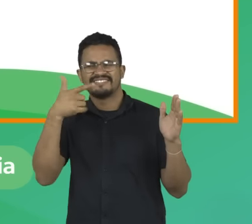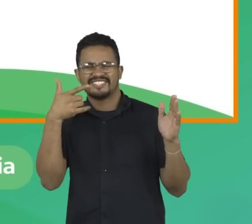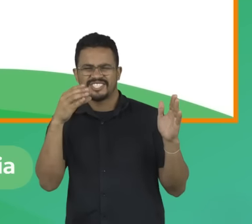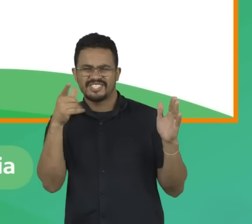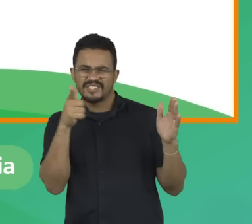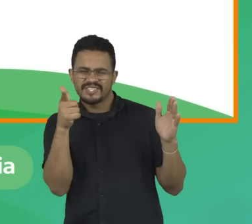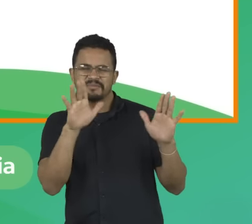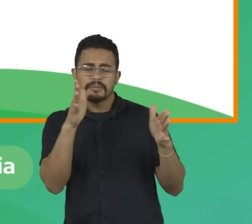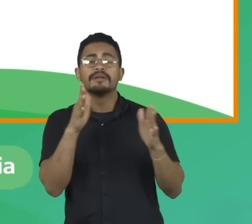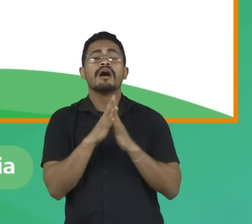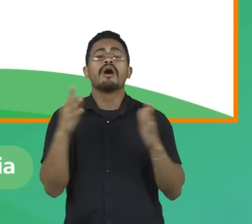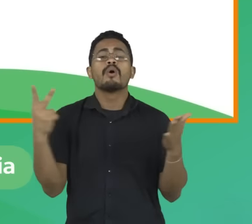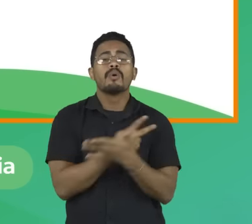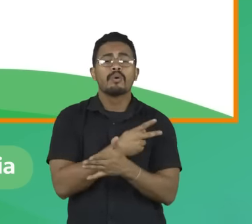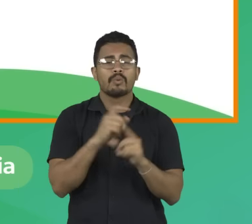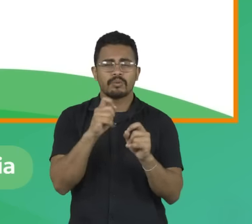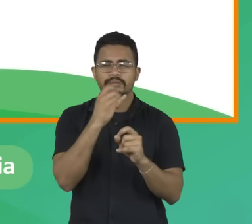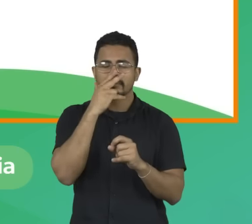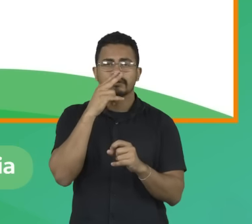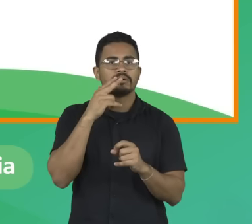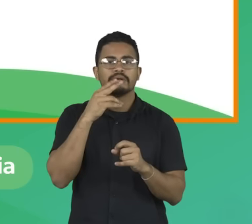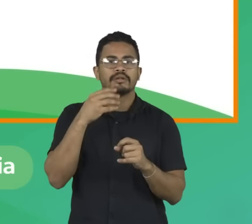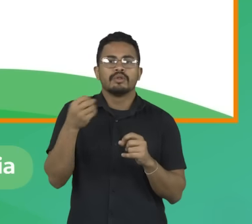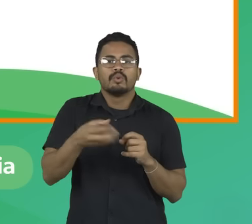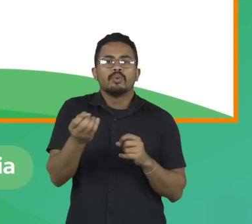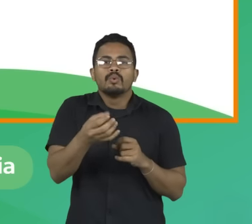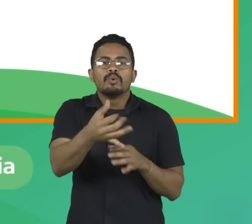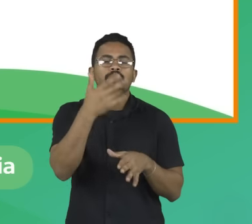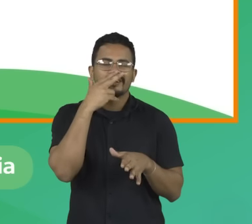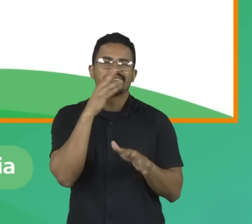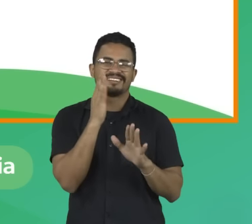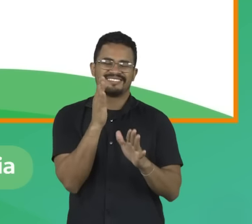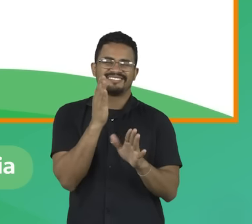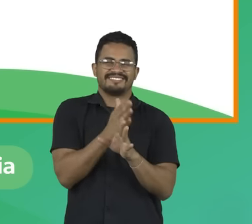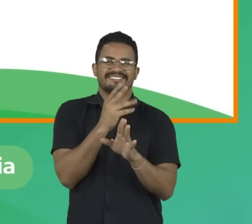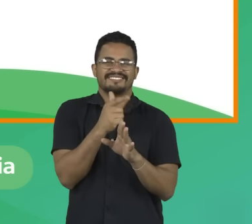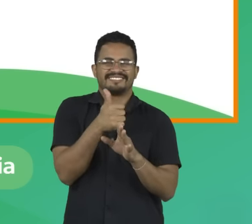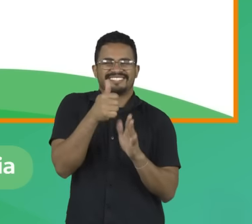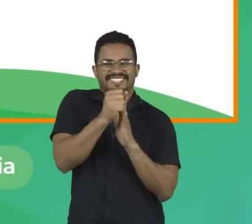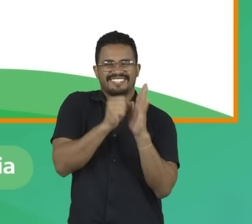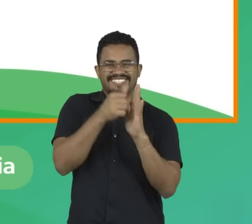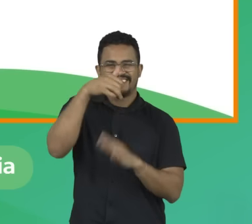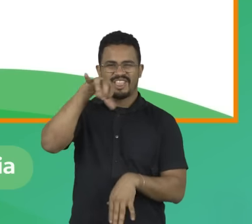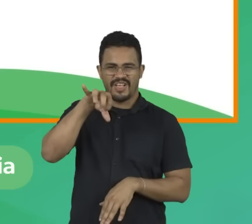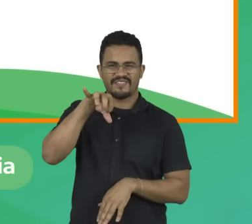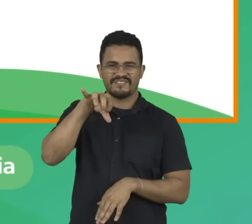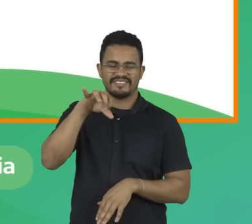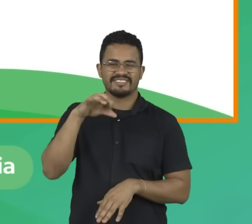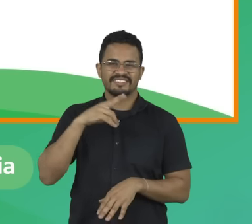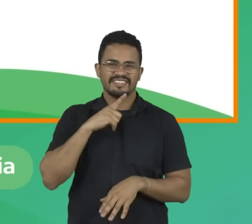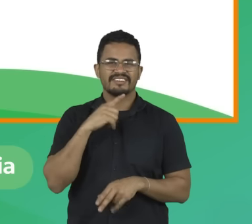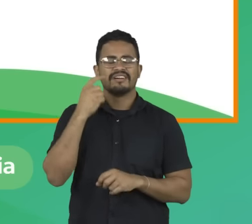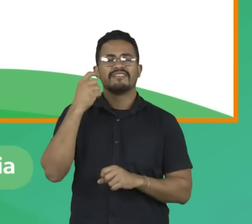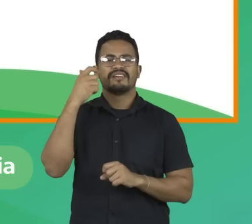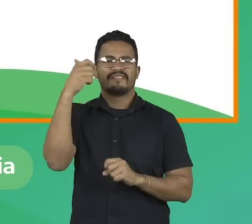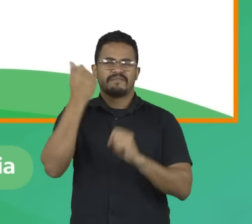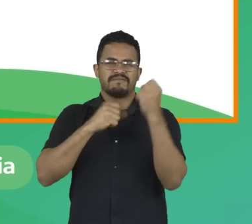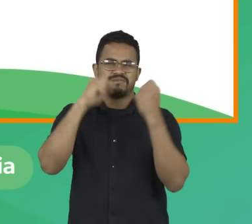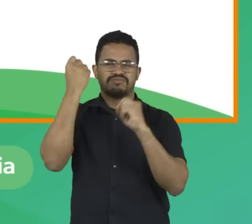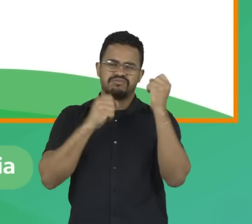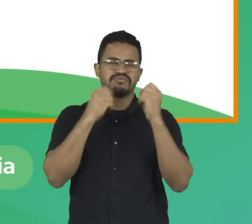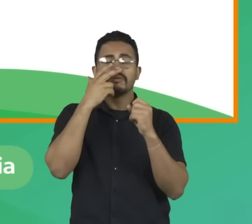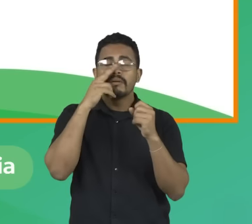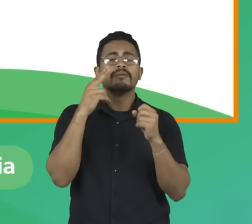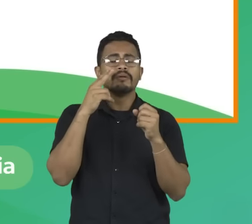que a presente modernização que vinha desde a metade do século XIX com a industrialização, já que houve a Revolução Industrial,